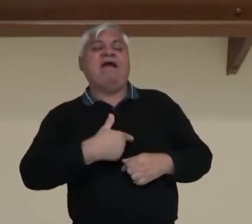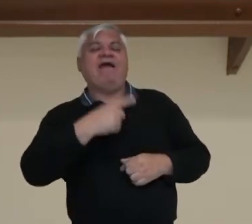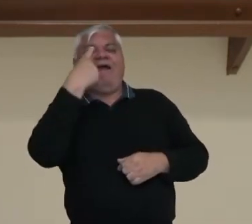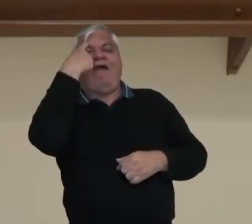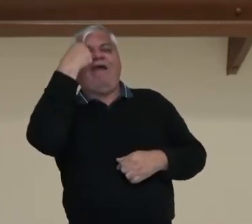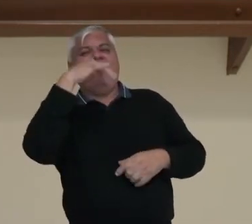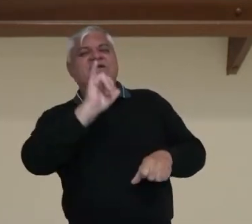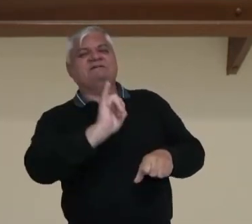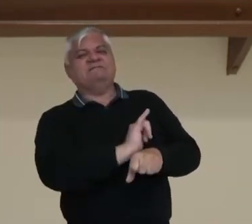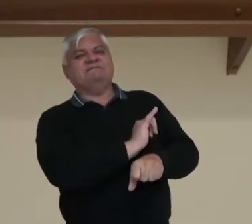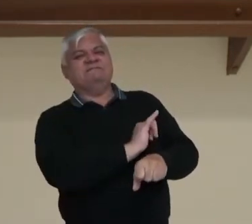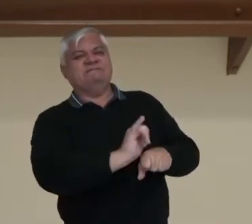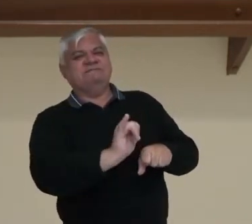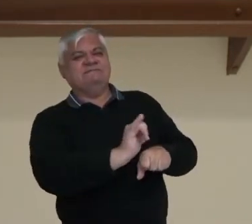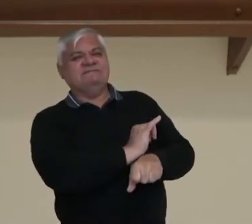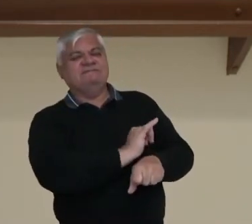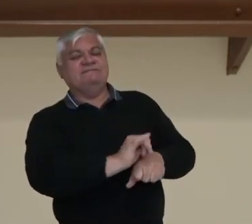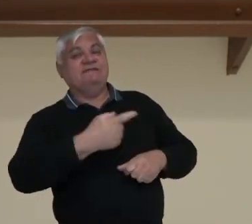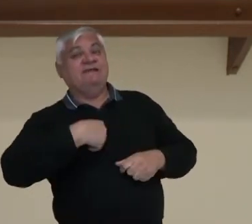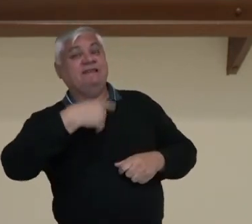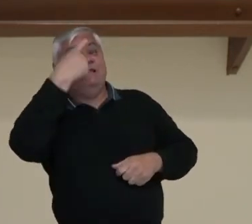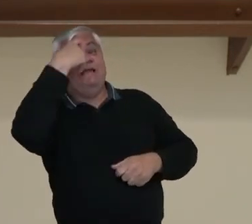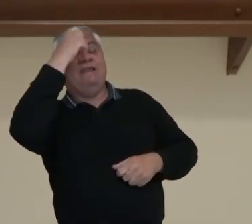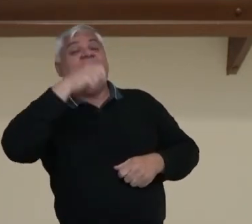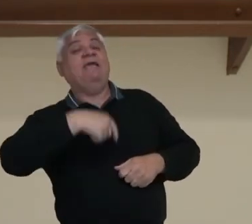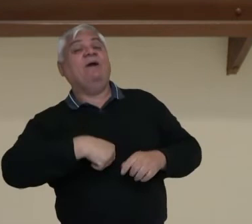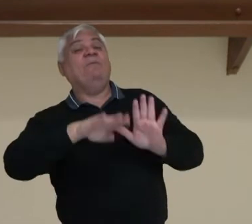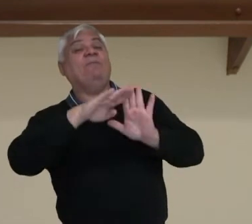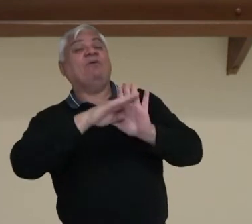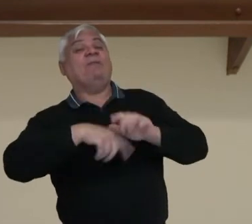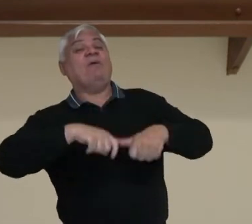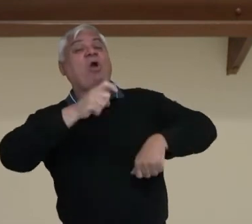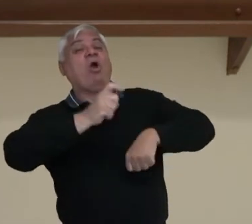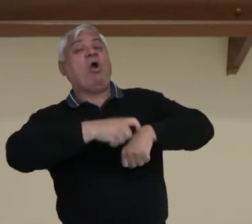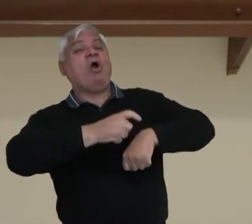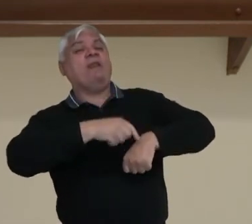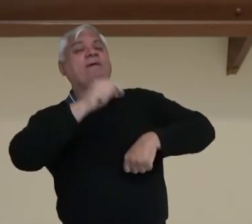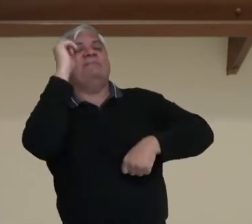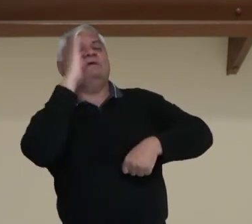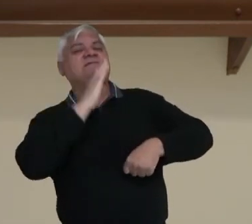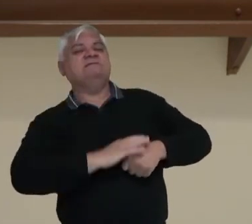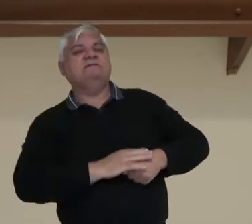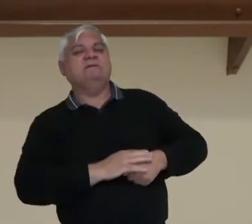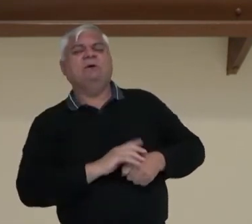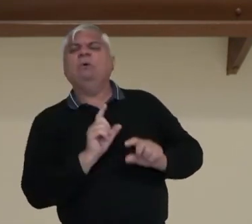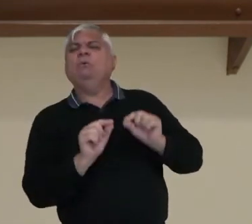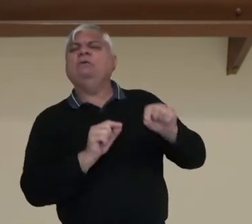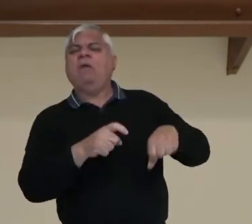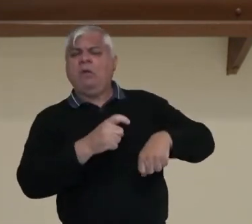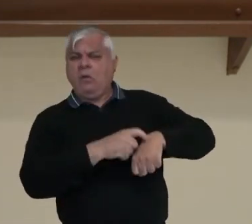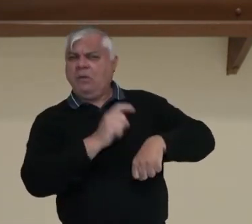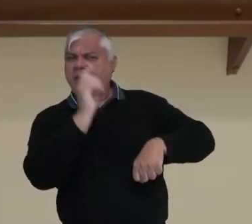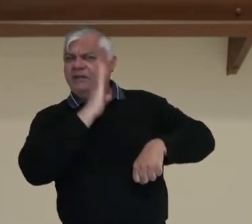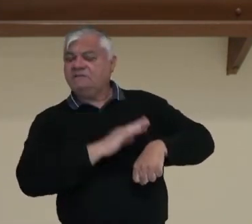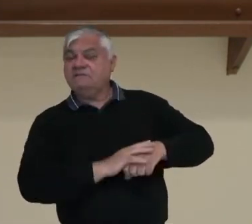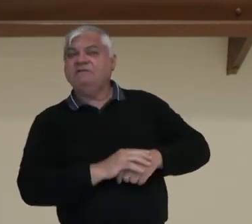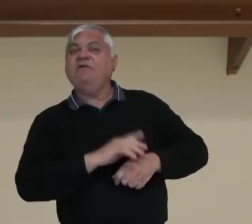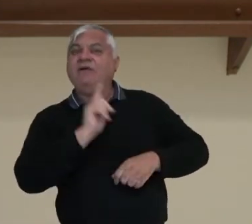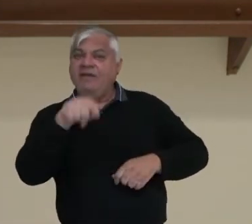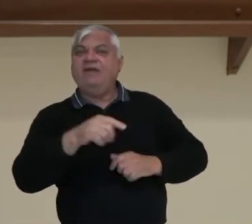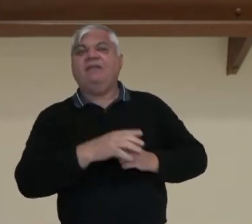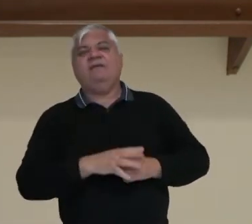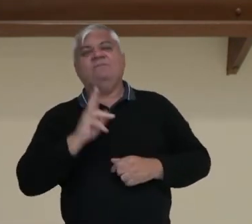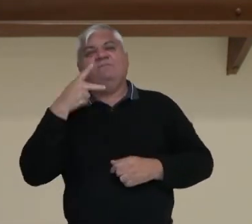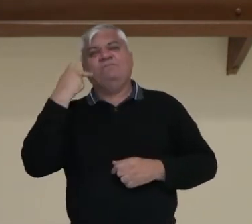Getúlio Vargas, né, ele vai criar o programa A Hora do Brasil. Mas do que se tratava esse programa? Ele era um programa